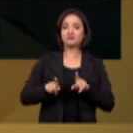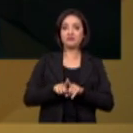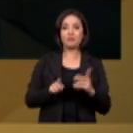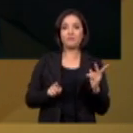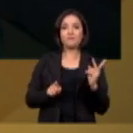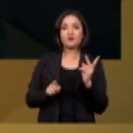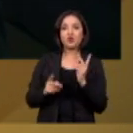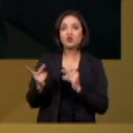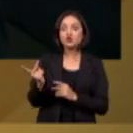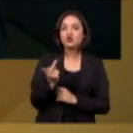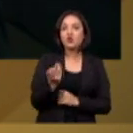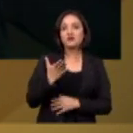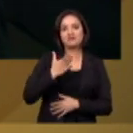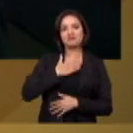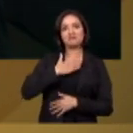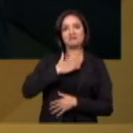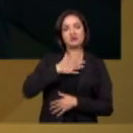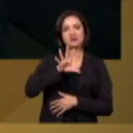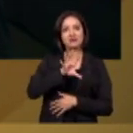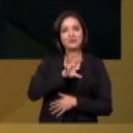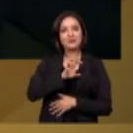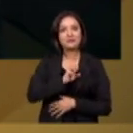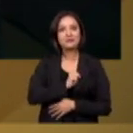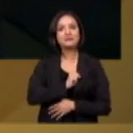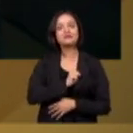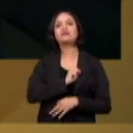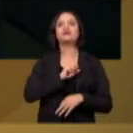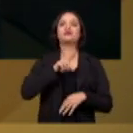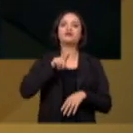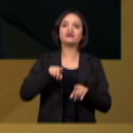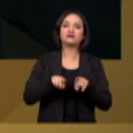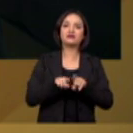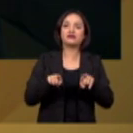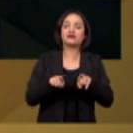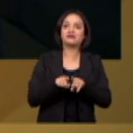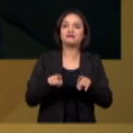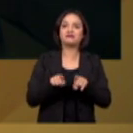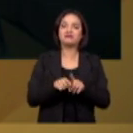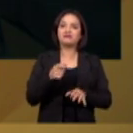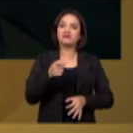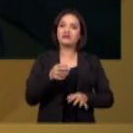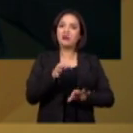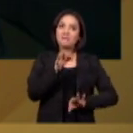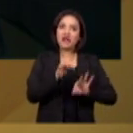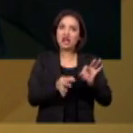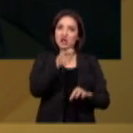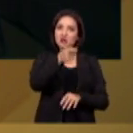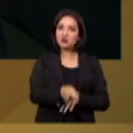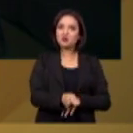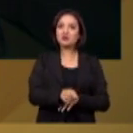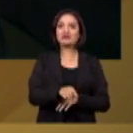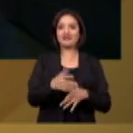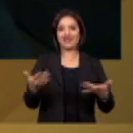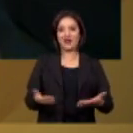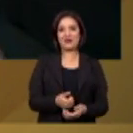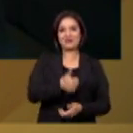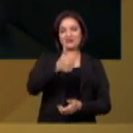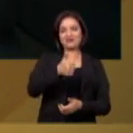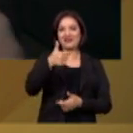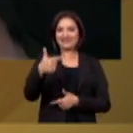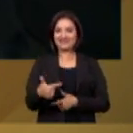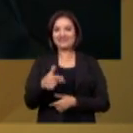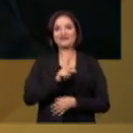amigos anos mais distante antes da primeira curva é que chegaram agora é a presidência e vice-presidência